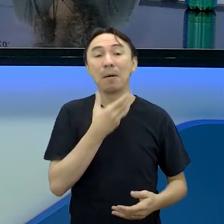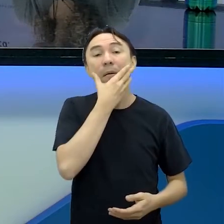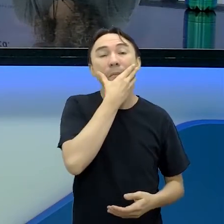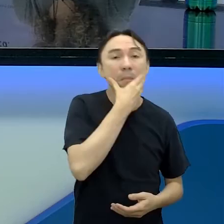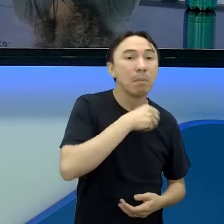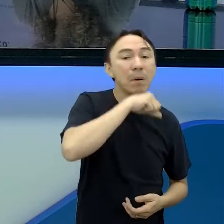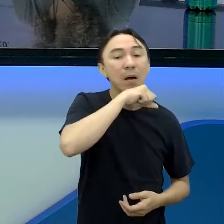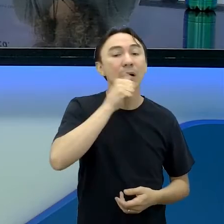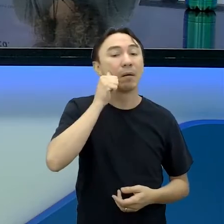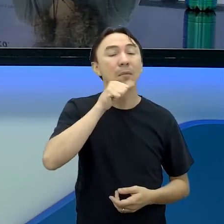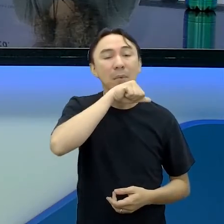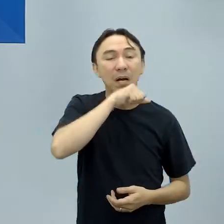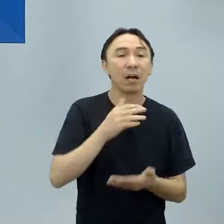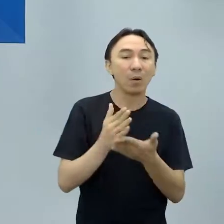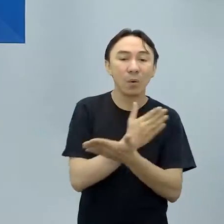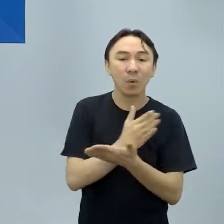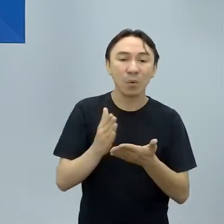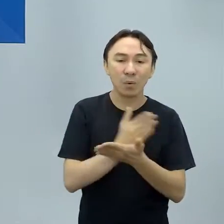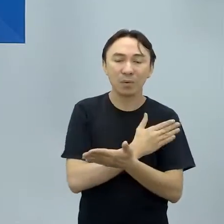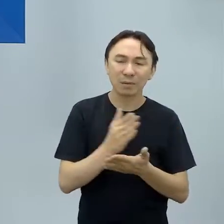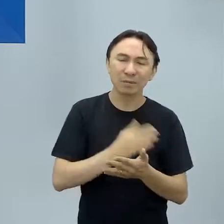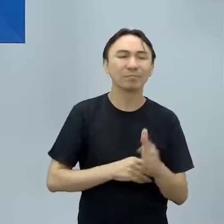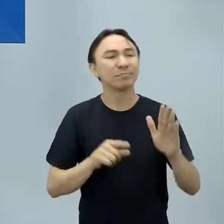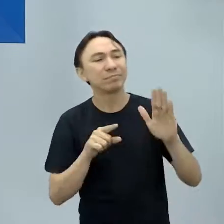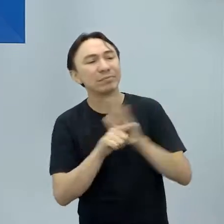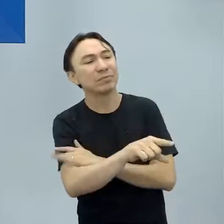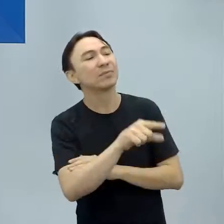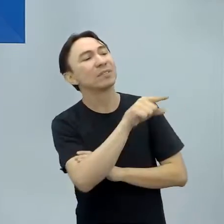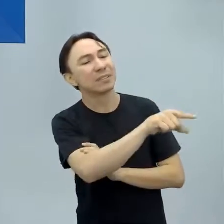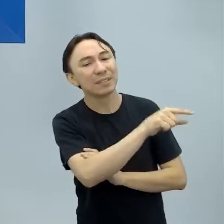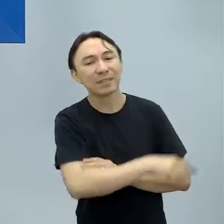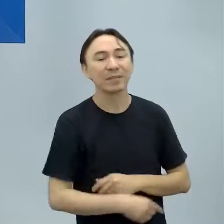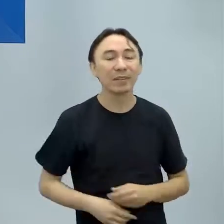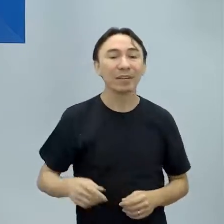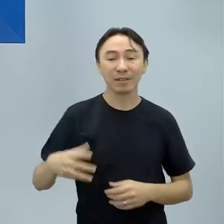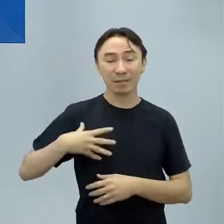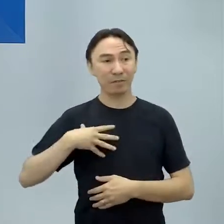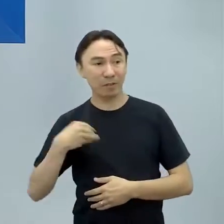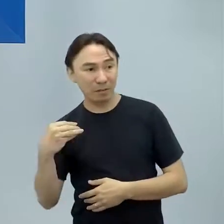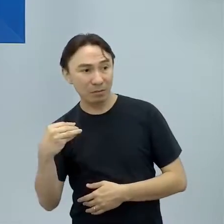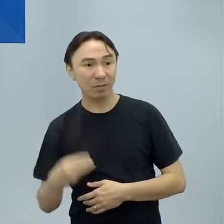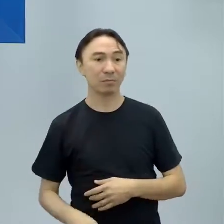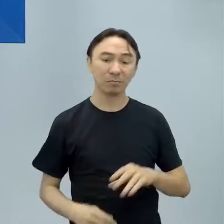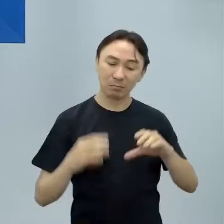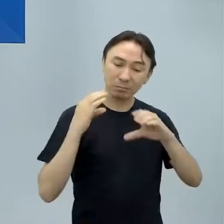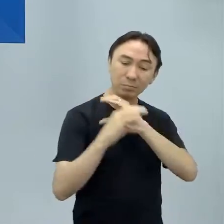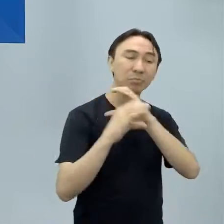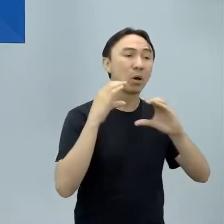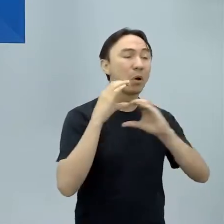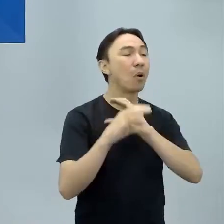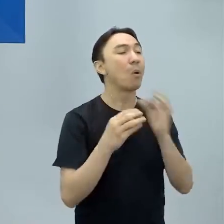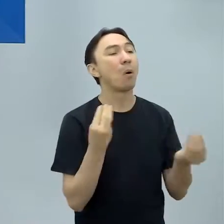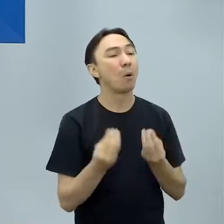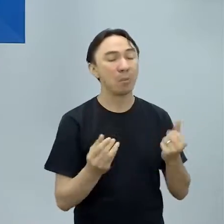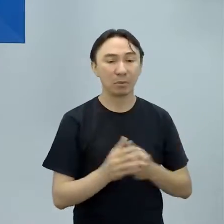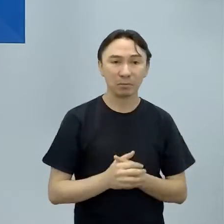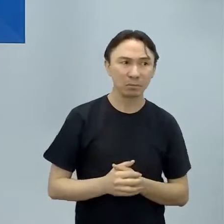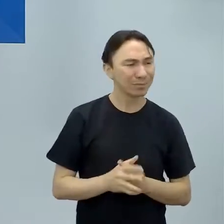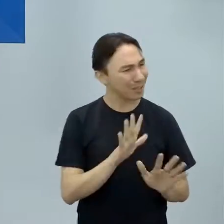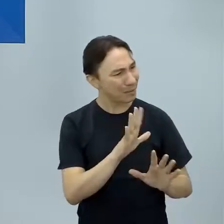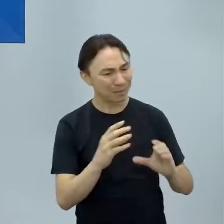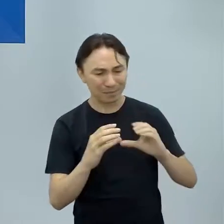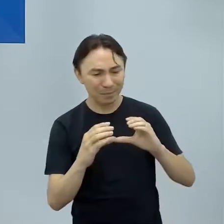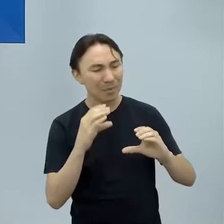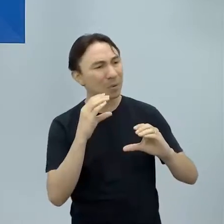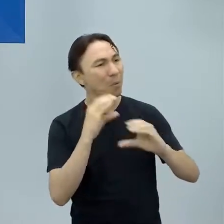na anamnese eu pergunto, como que você se comunica com seu filho? Ah, mas meu filho não fala. Sim, mas como que você se comunica? E aí, é importante a